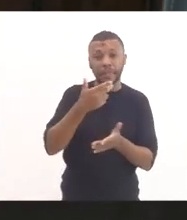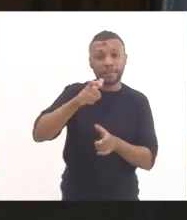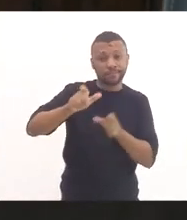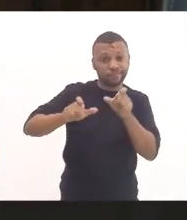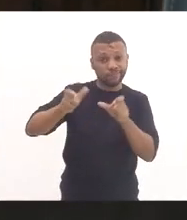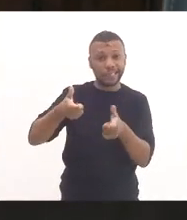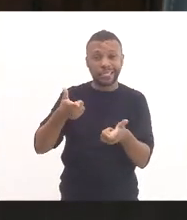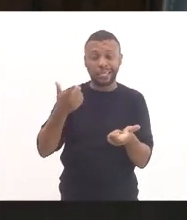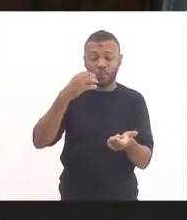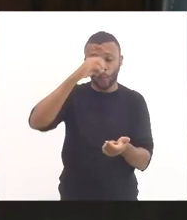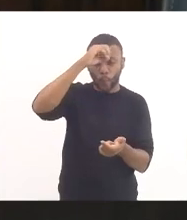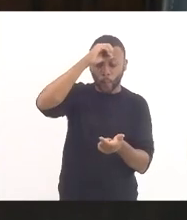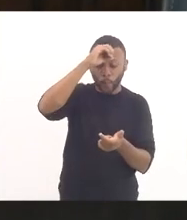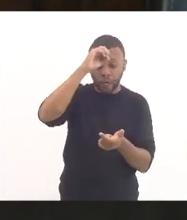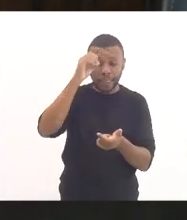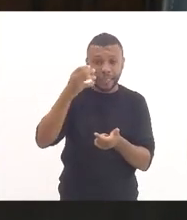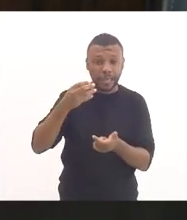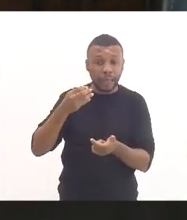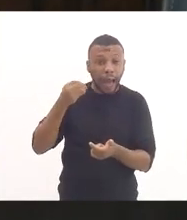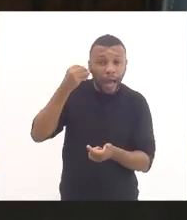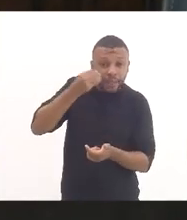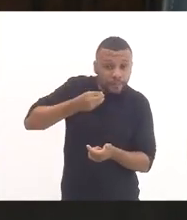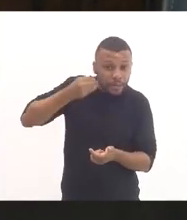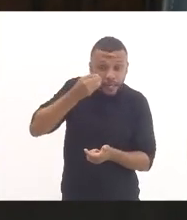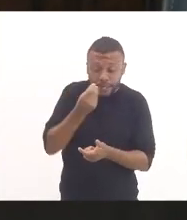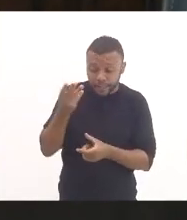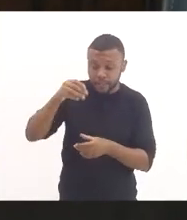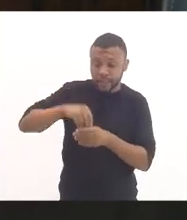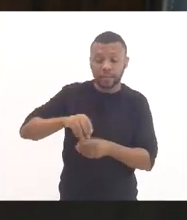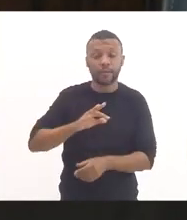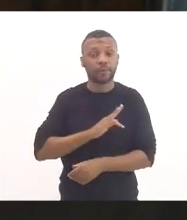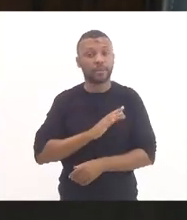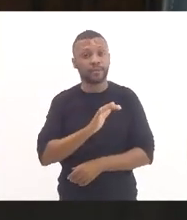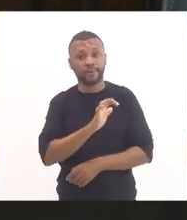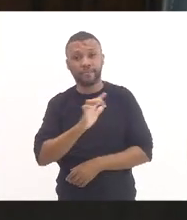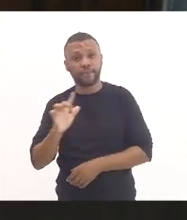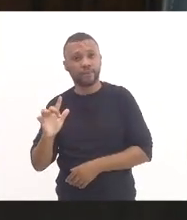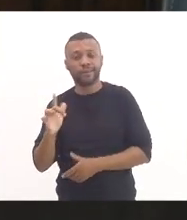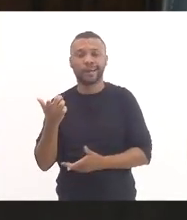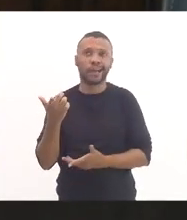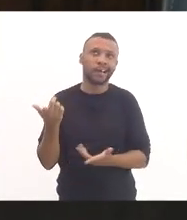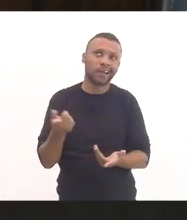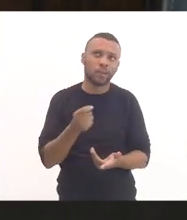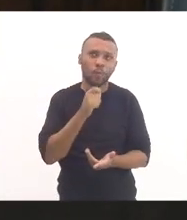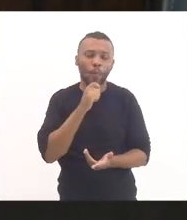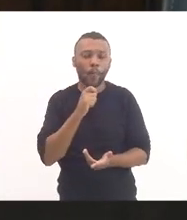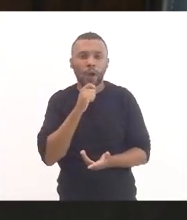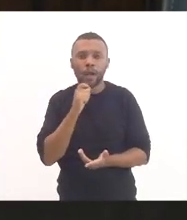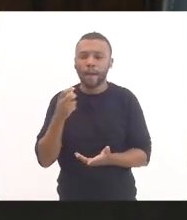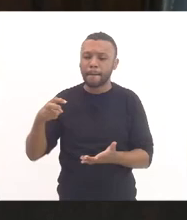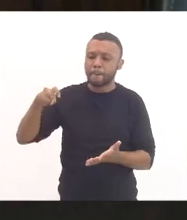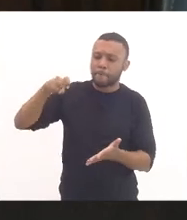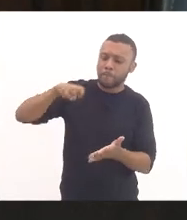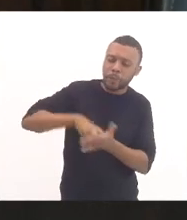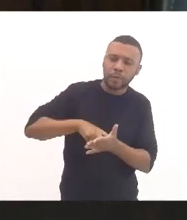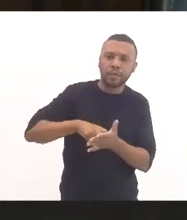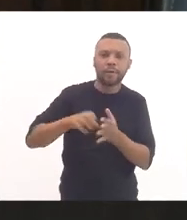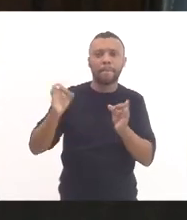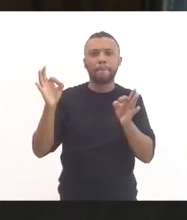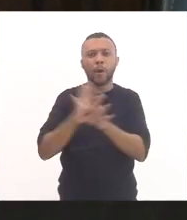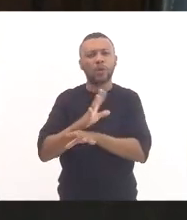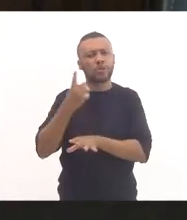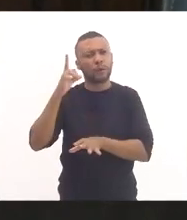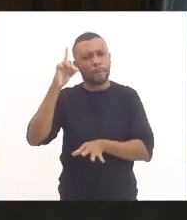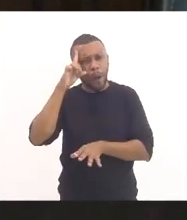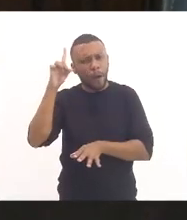e para aqueles que não vivem o dia-a-dia da Polícia Civil que o policial já não é punido suficientemente